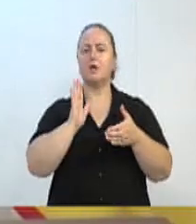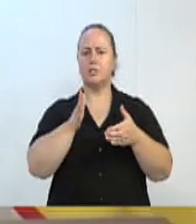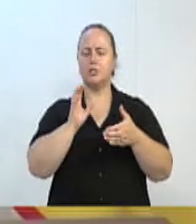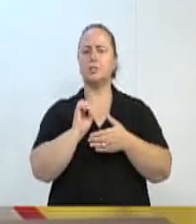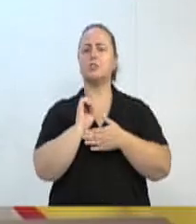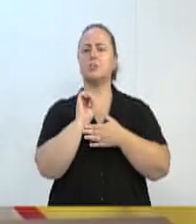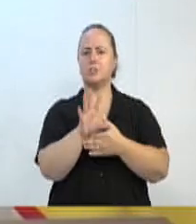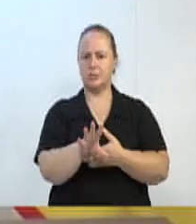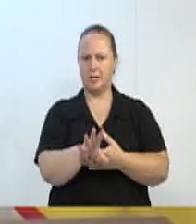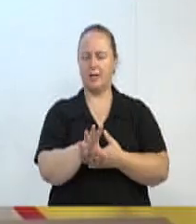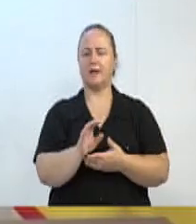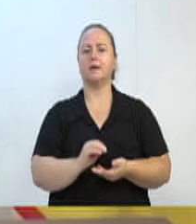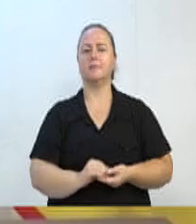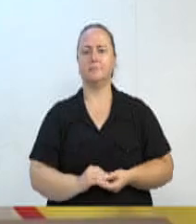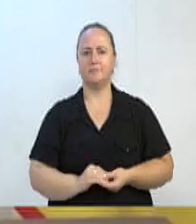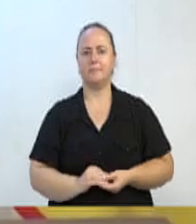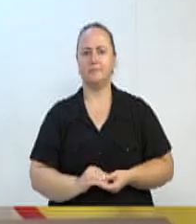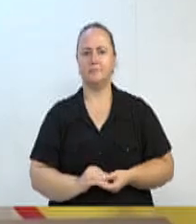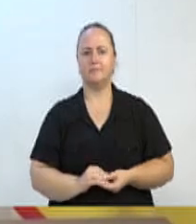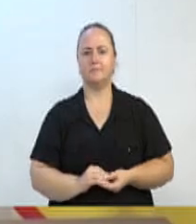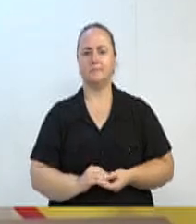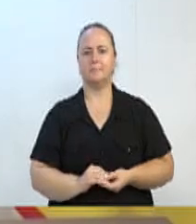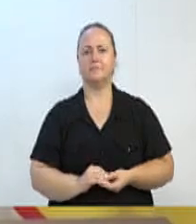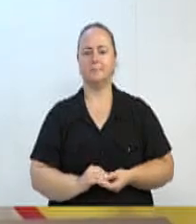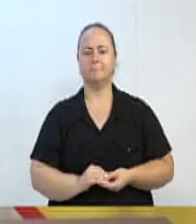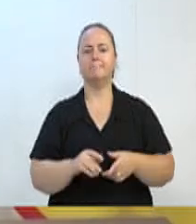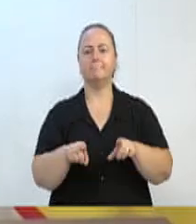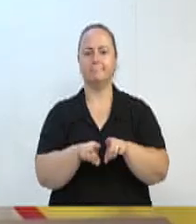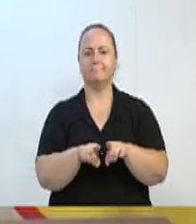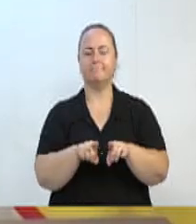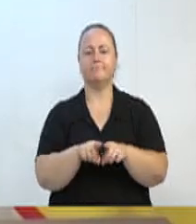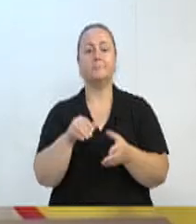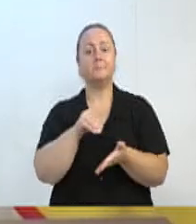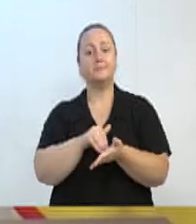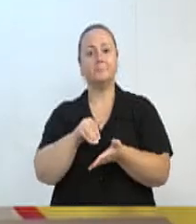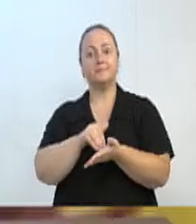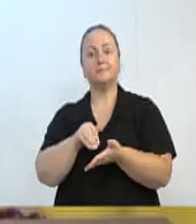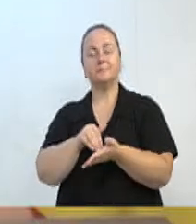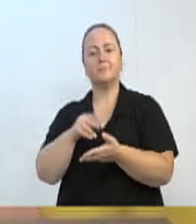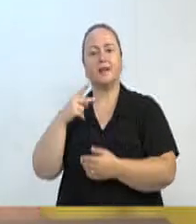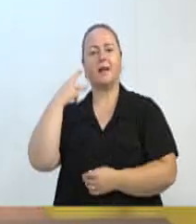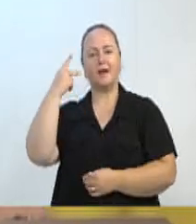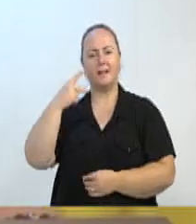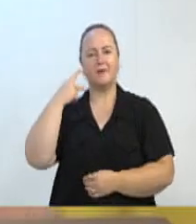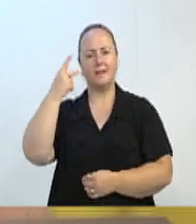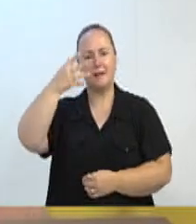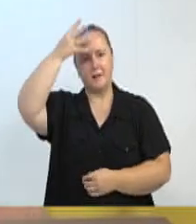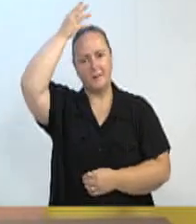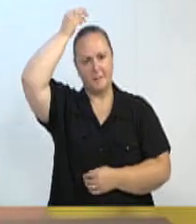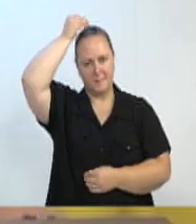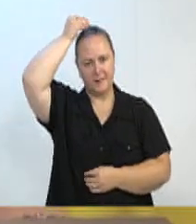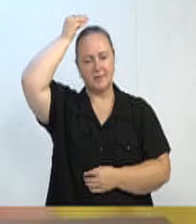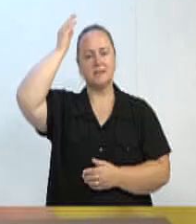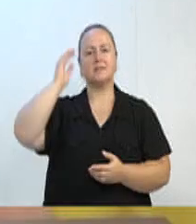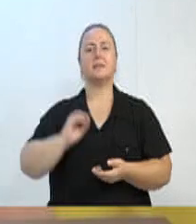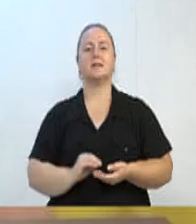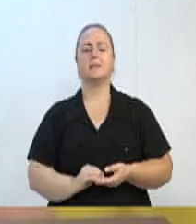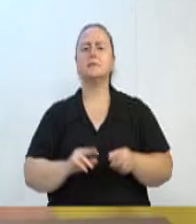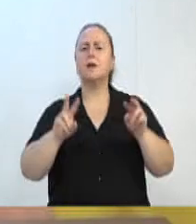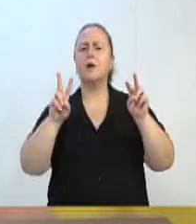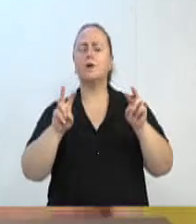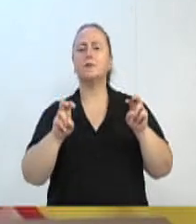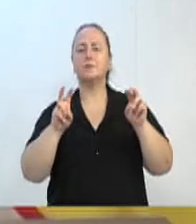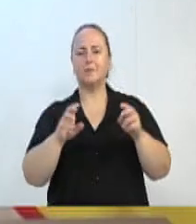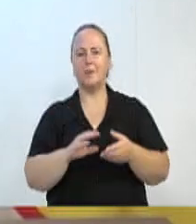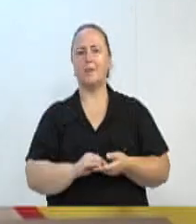que eu quero fazer esse pedido muito especial ao agora secretário Vereador Alexandre Matias quanto ao Imposto de Renda